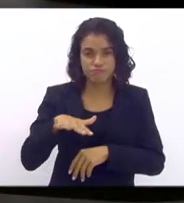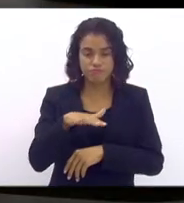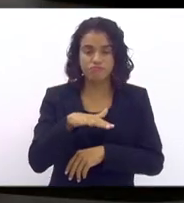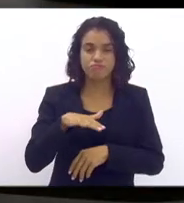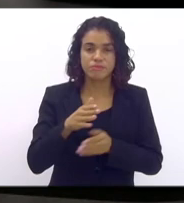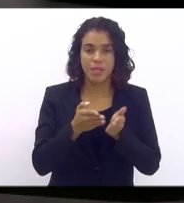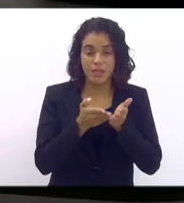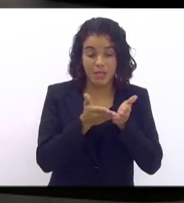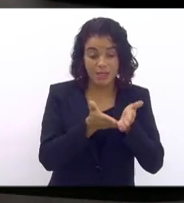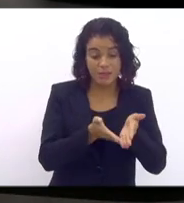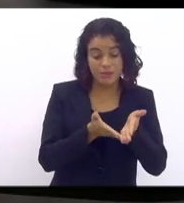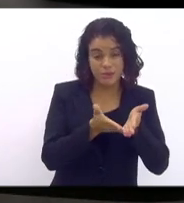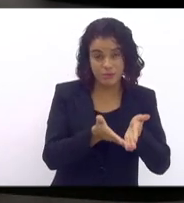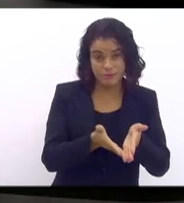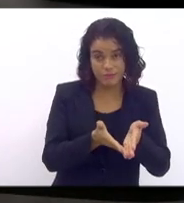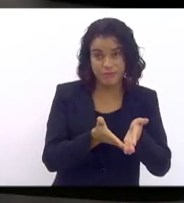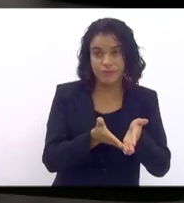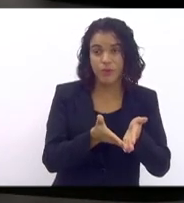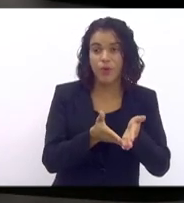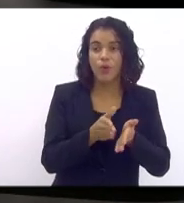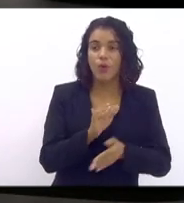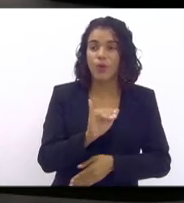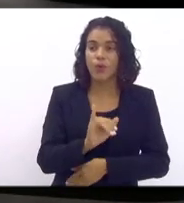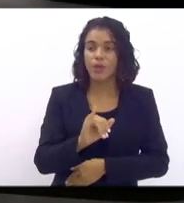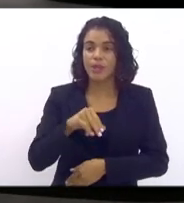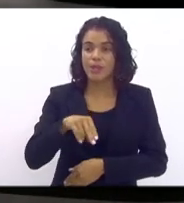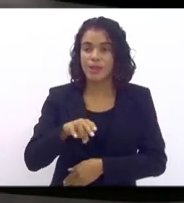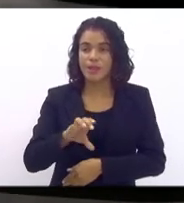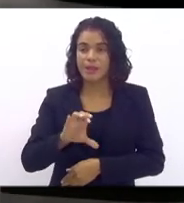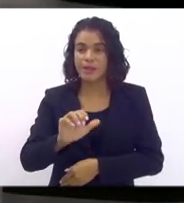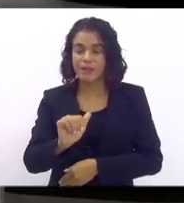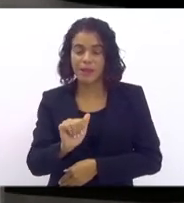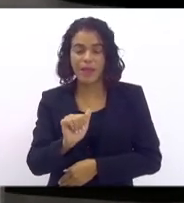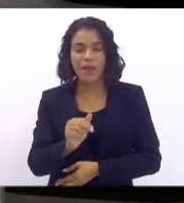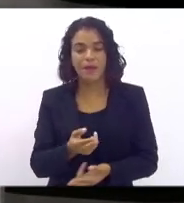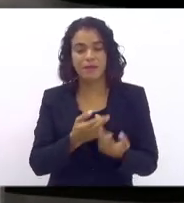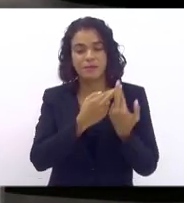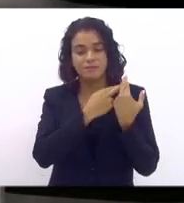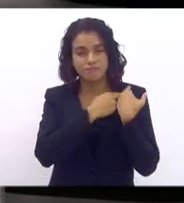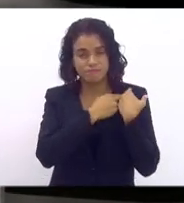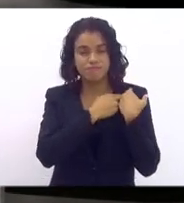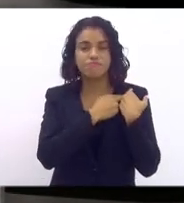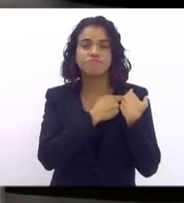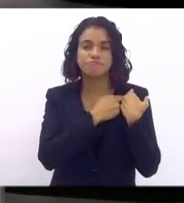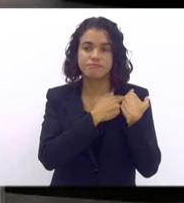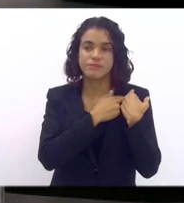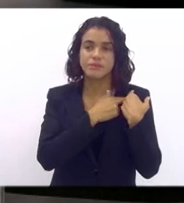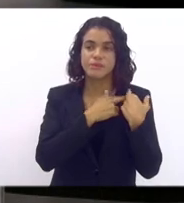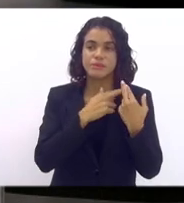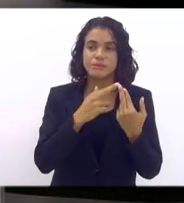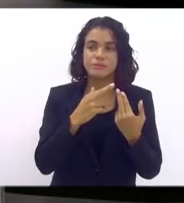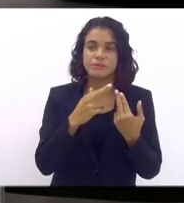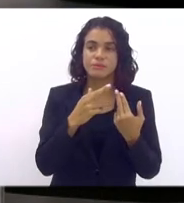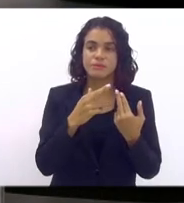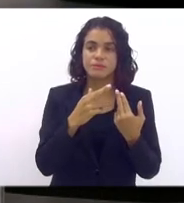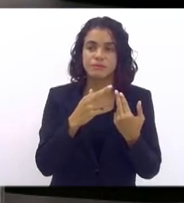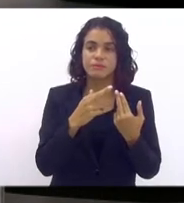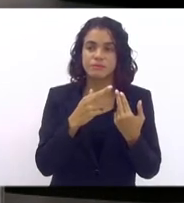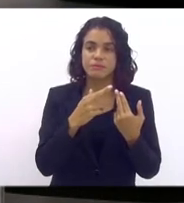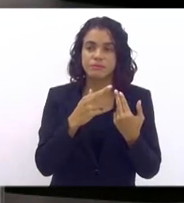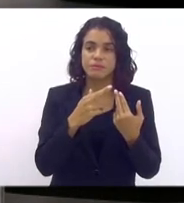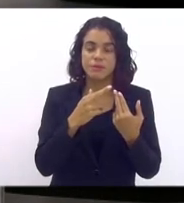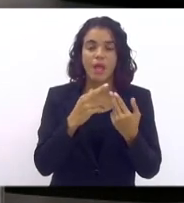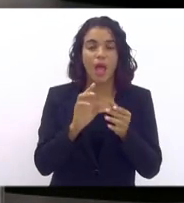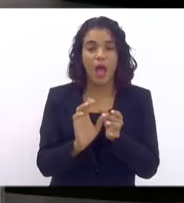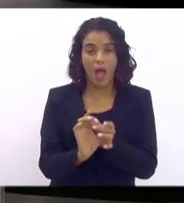dentro da Força Tarefa o iné ficou com a responsabilidade de dar todas as devidas alteraç a